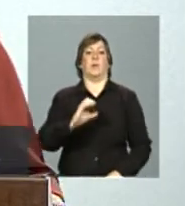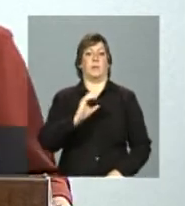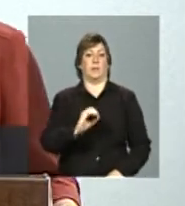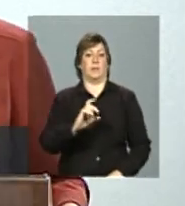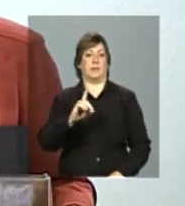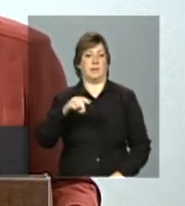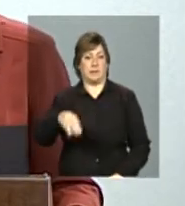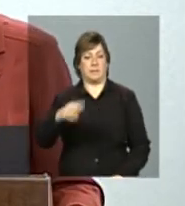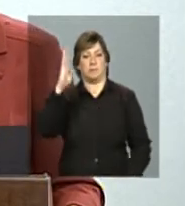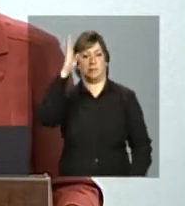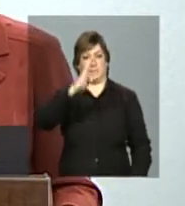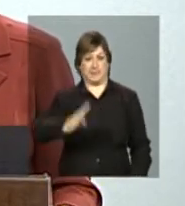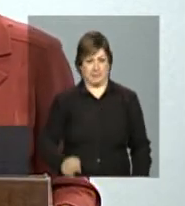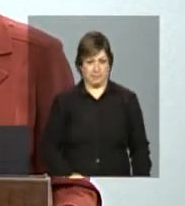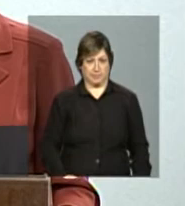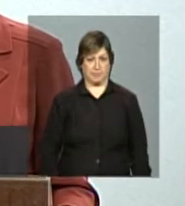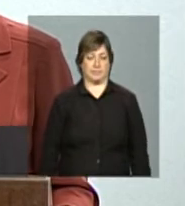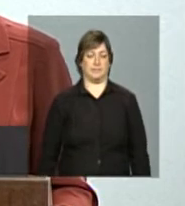Brasil